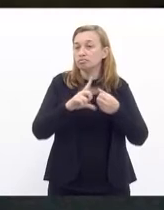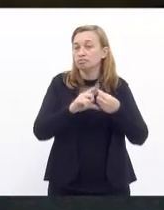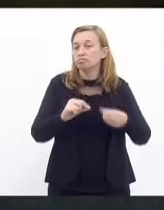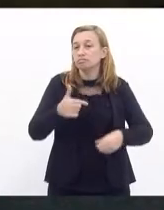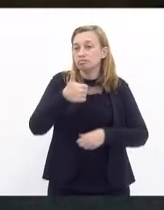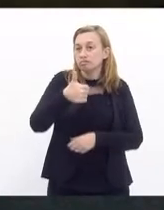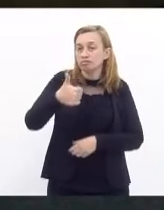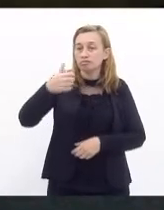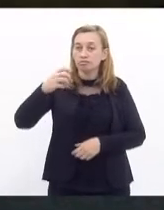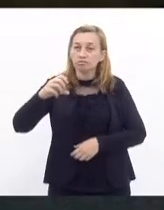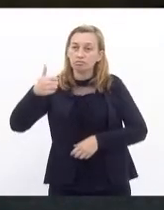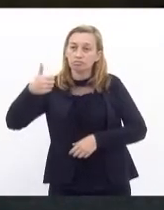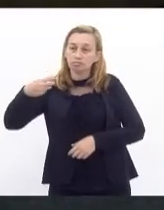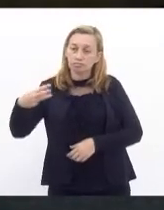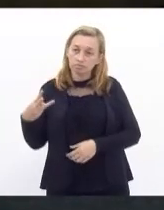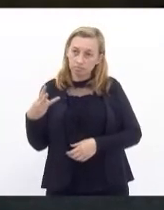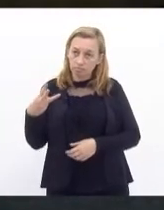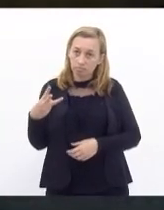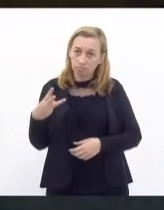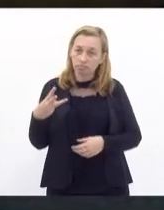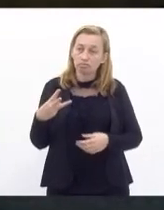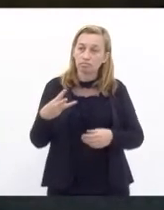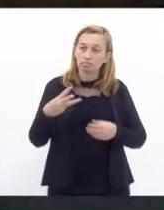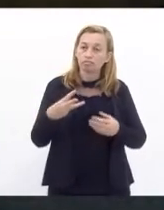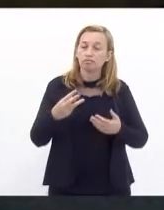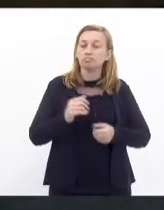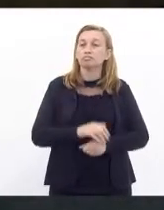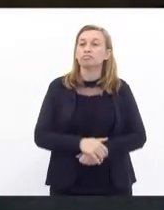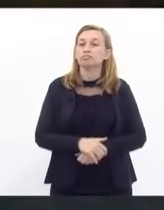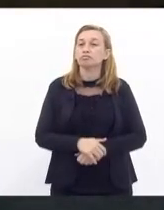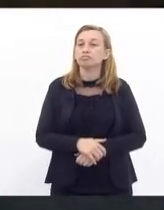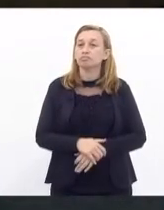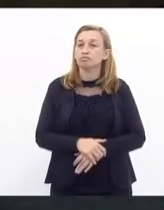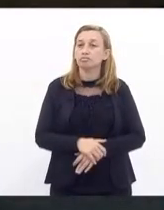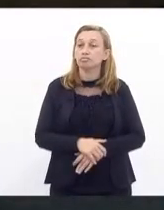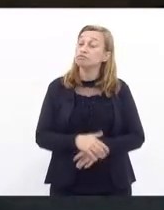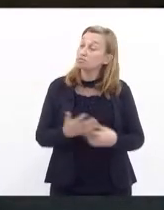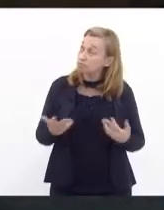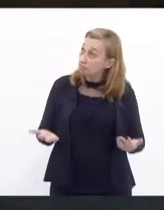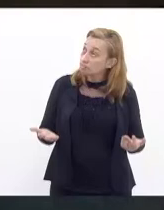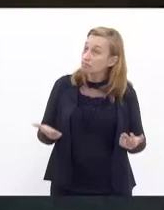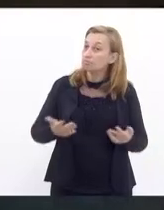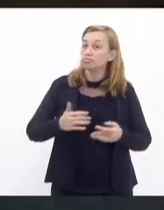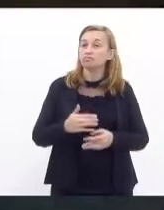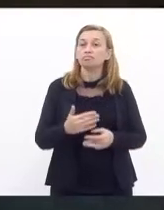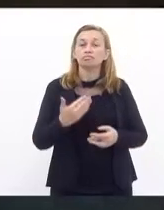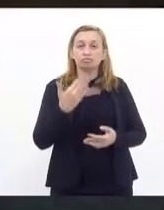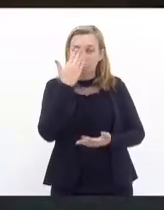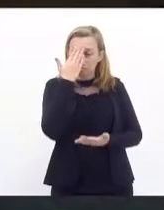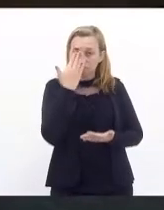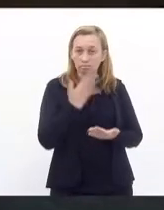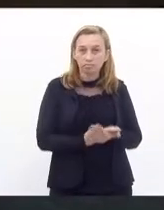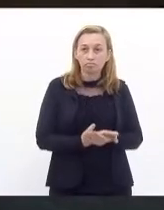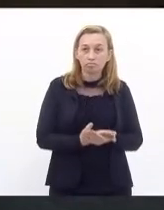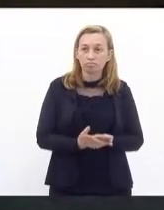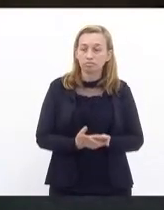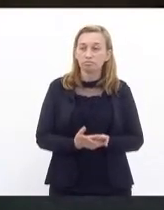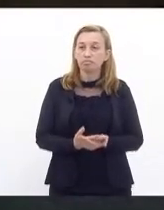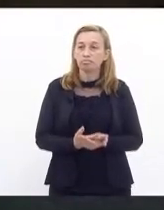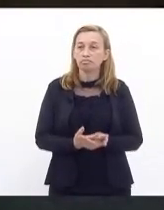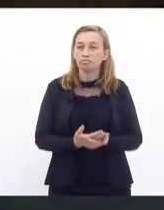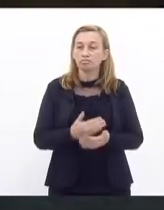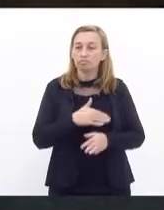113 do ato das disposições constitucionais transitórias. Assim sendo, né, eu confio no bom senso dessa